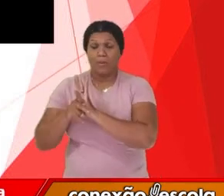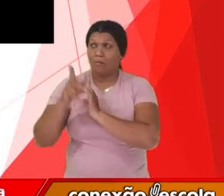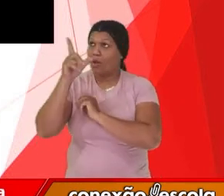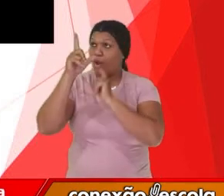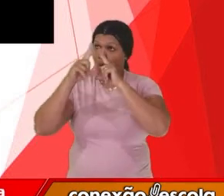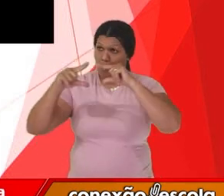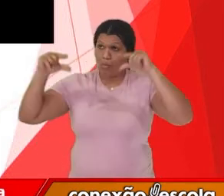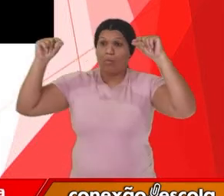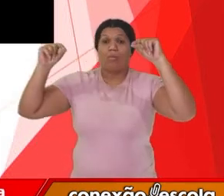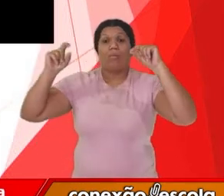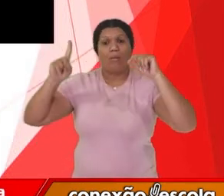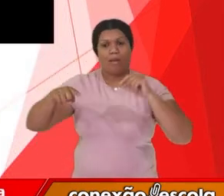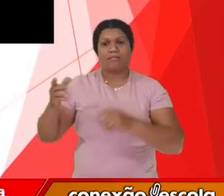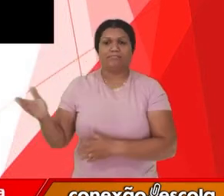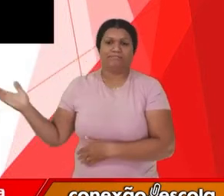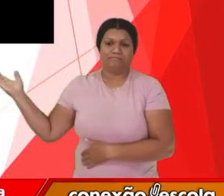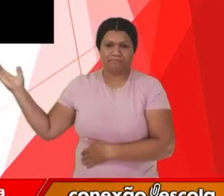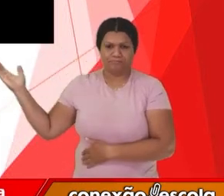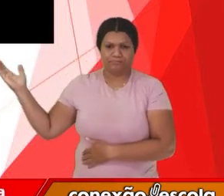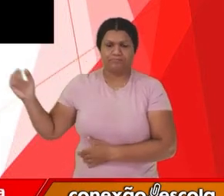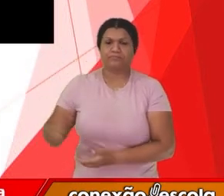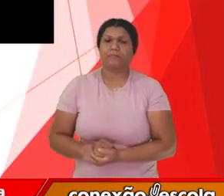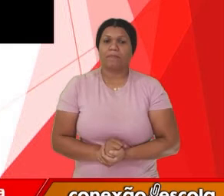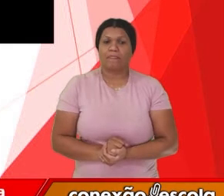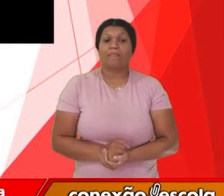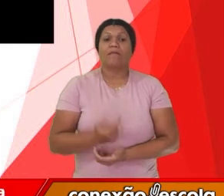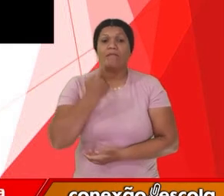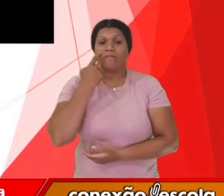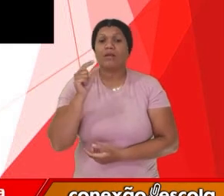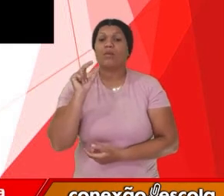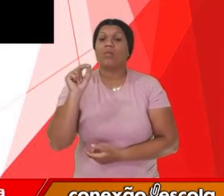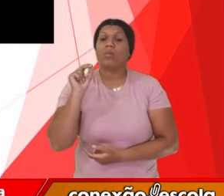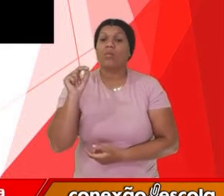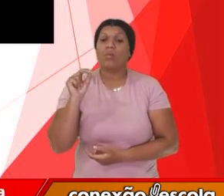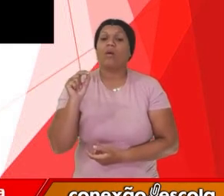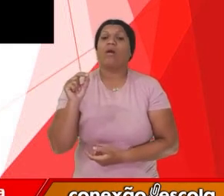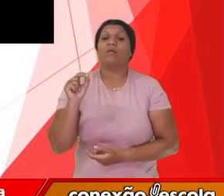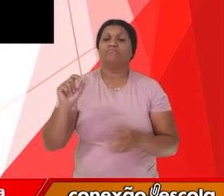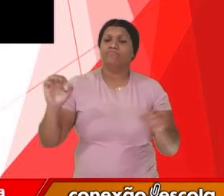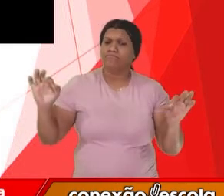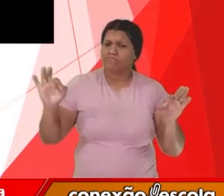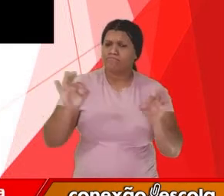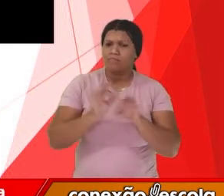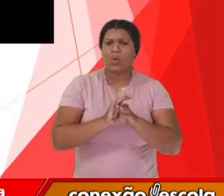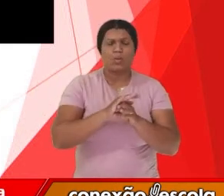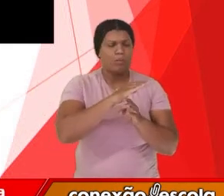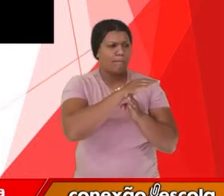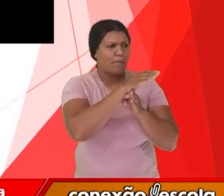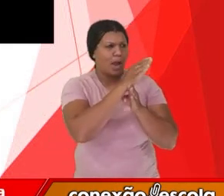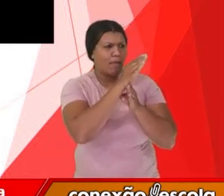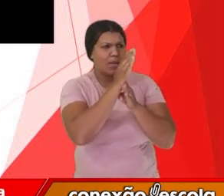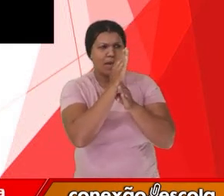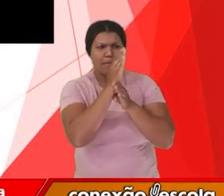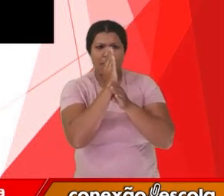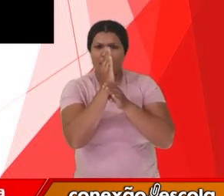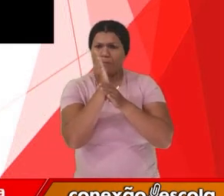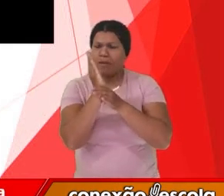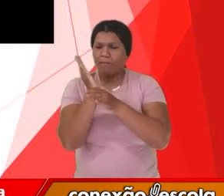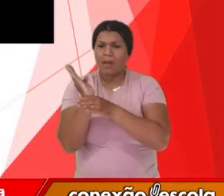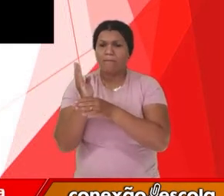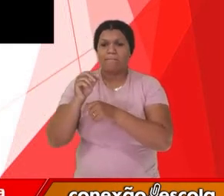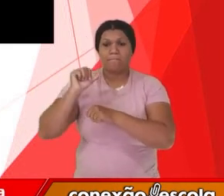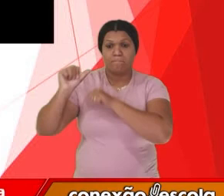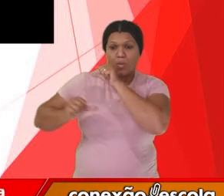então, dessas fases. A lunação, ou seja, o ciclo completo dessas mudanças na incidência